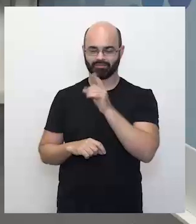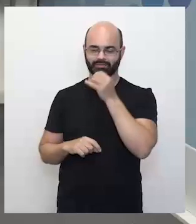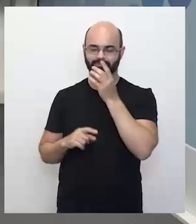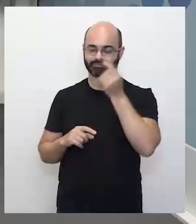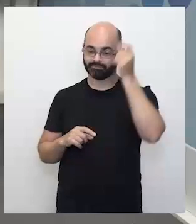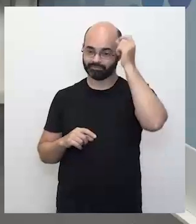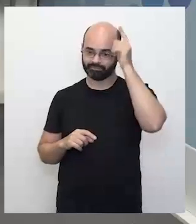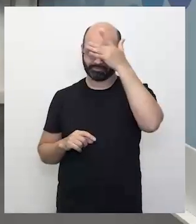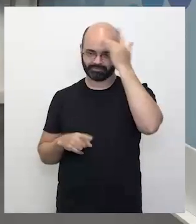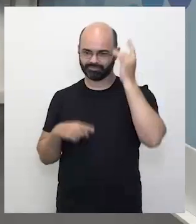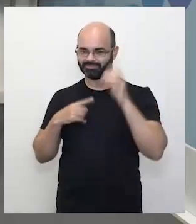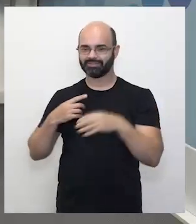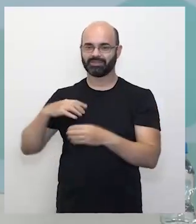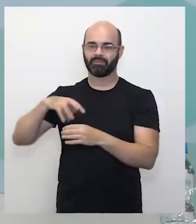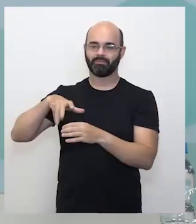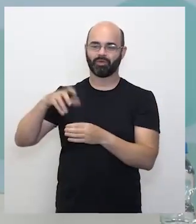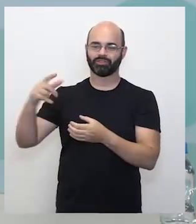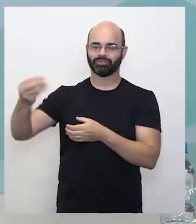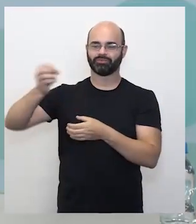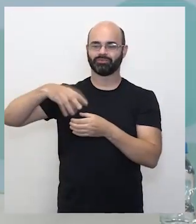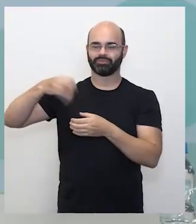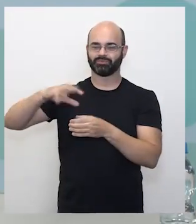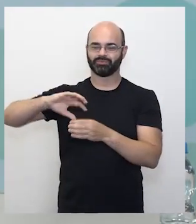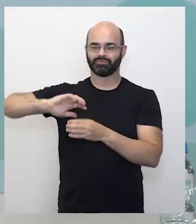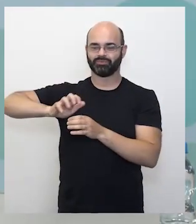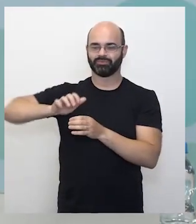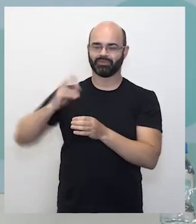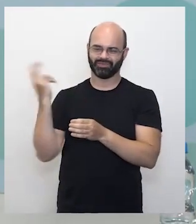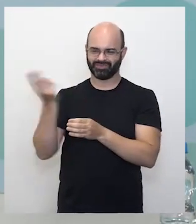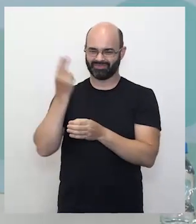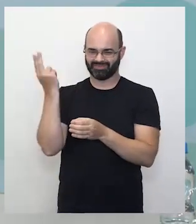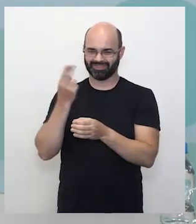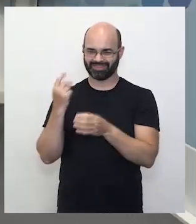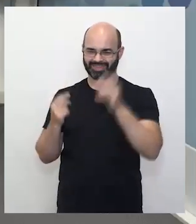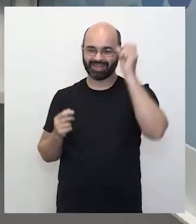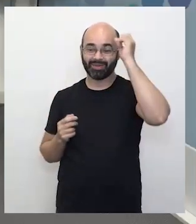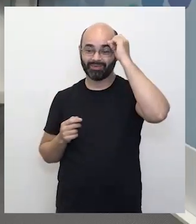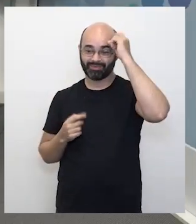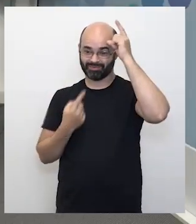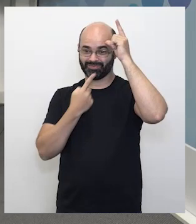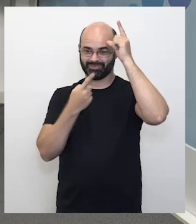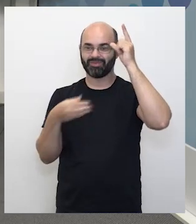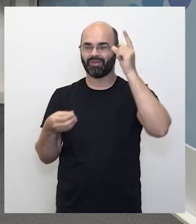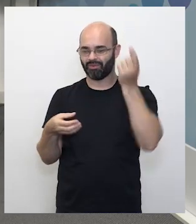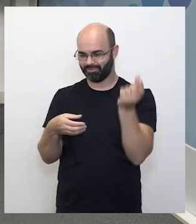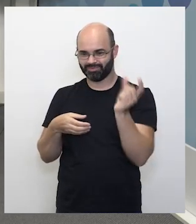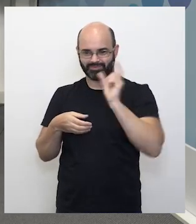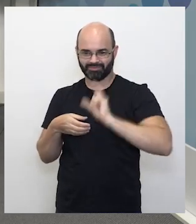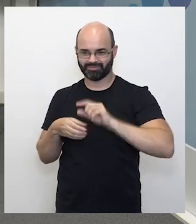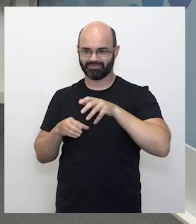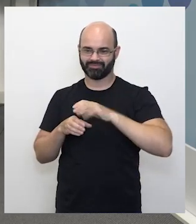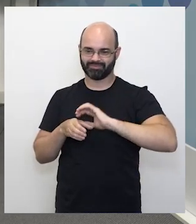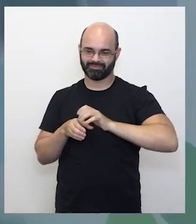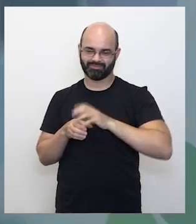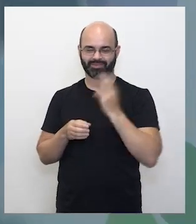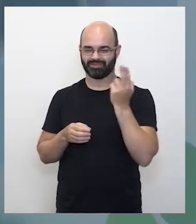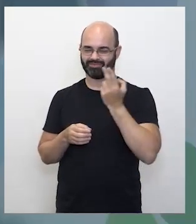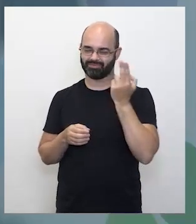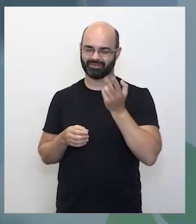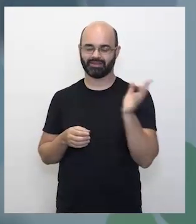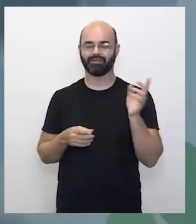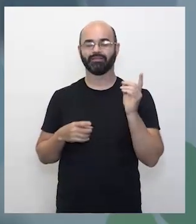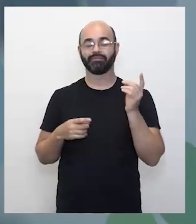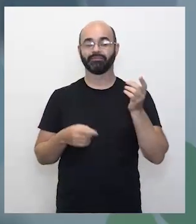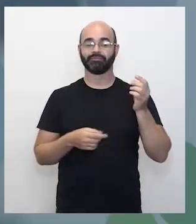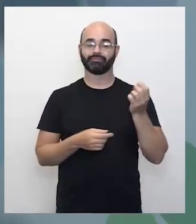colocar ela num potinho e medir uma cultura, né? Você não consegue calcular. Nós podemos fazer pesquisas, né, pesquisas qualitativas.